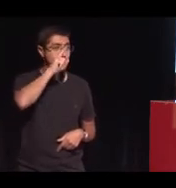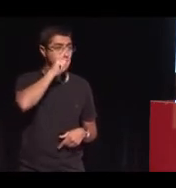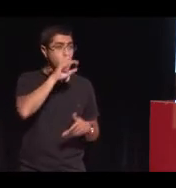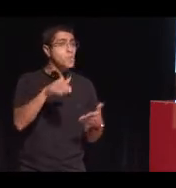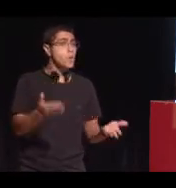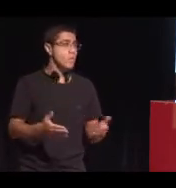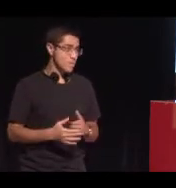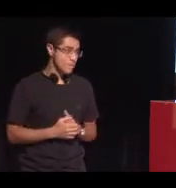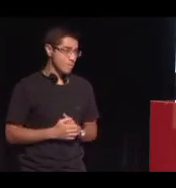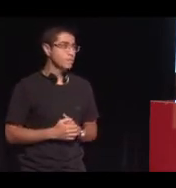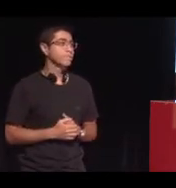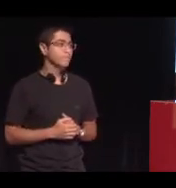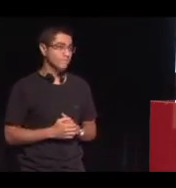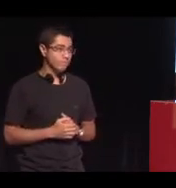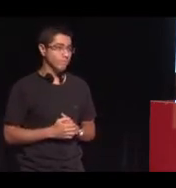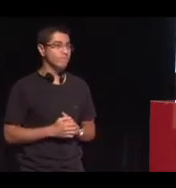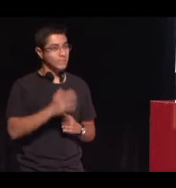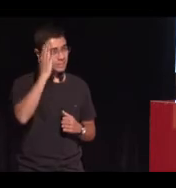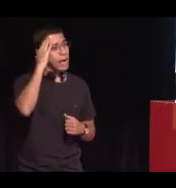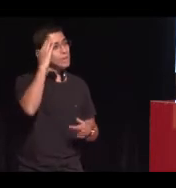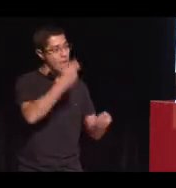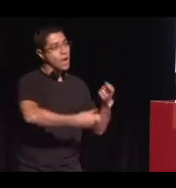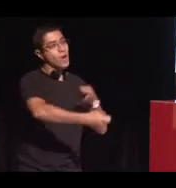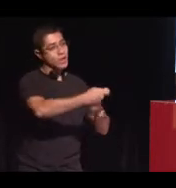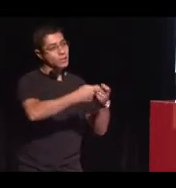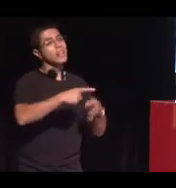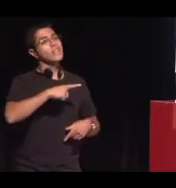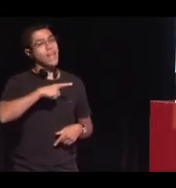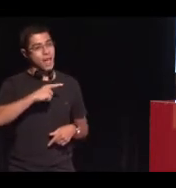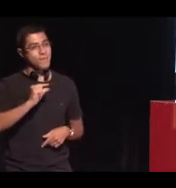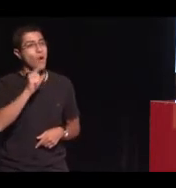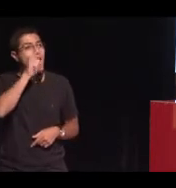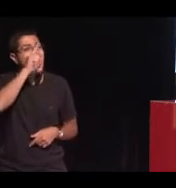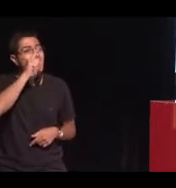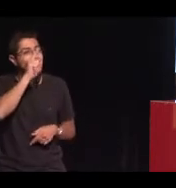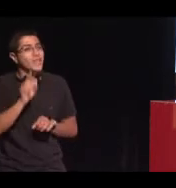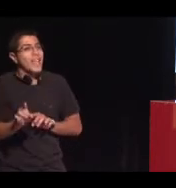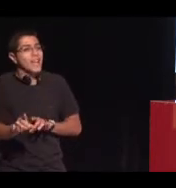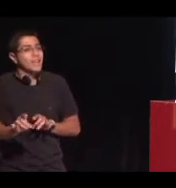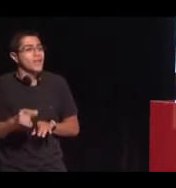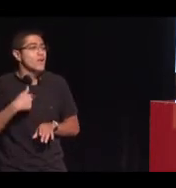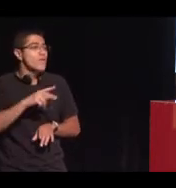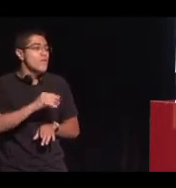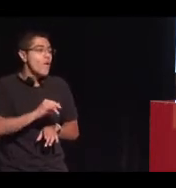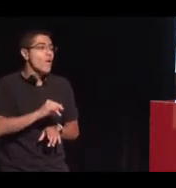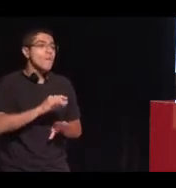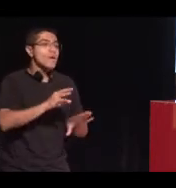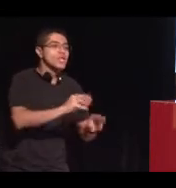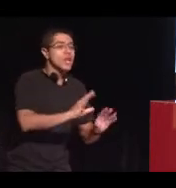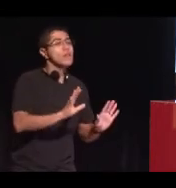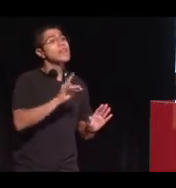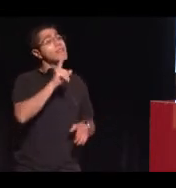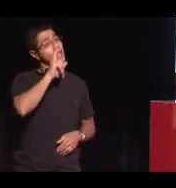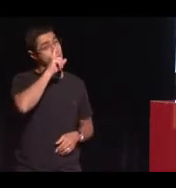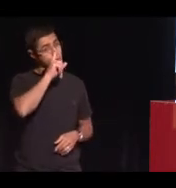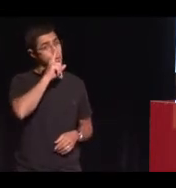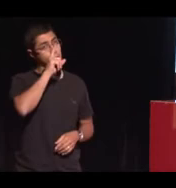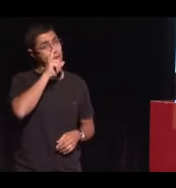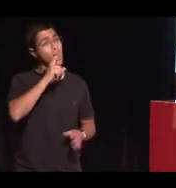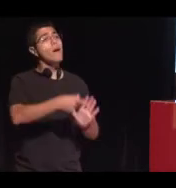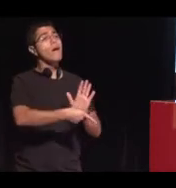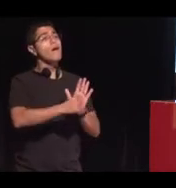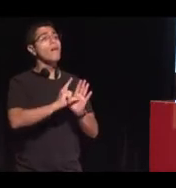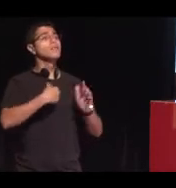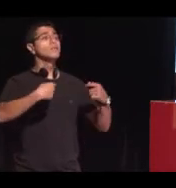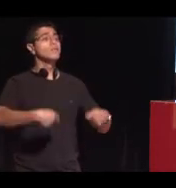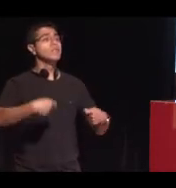que tinha alguns riscos até técnicos em mexer nas capacidades. Então, a gente precisava entender qual o risco